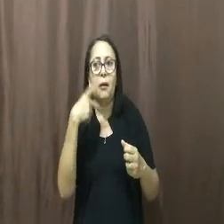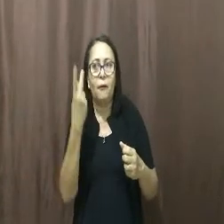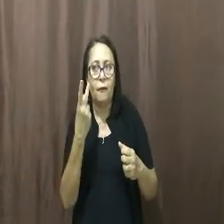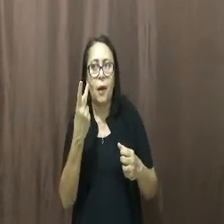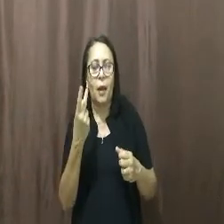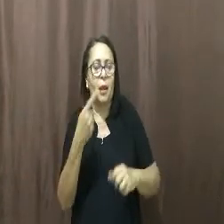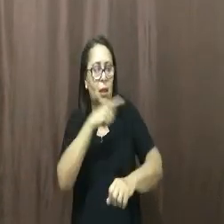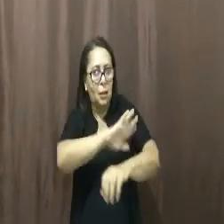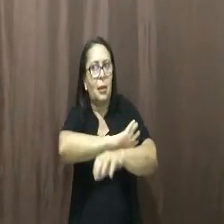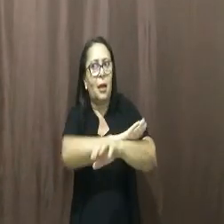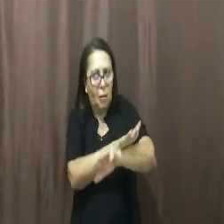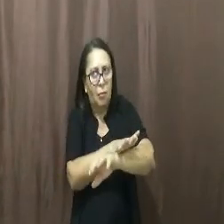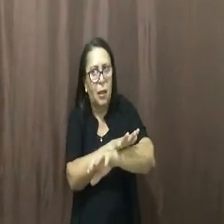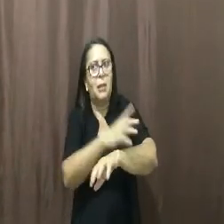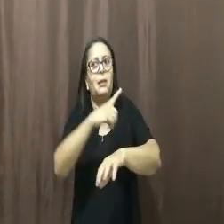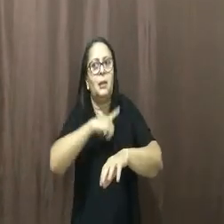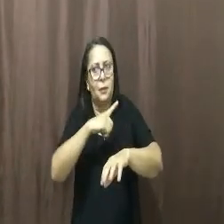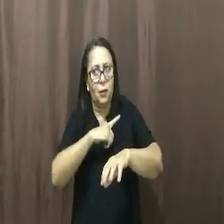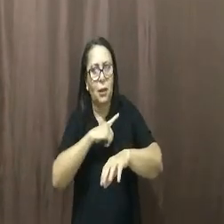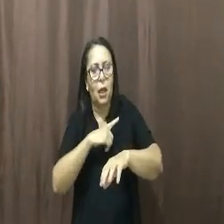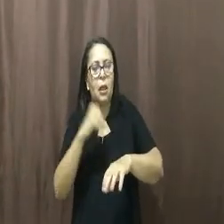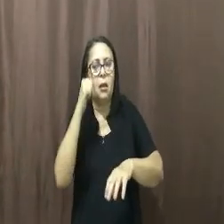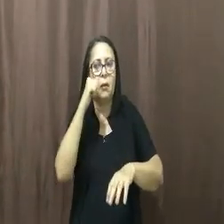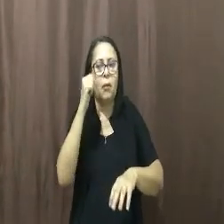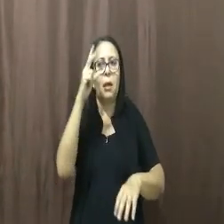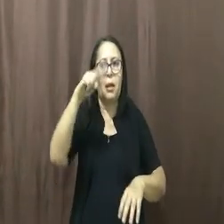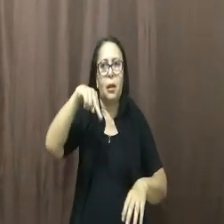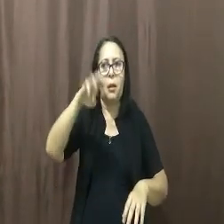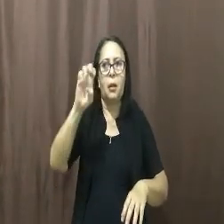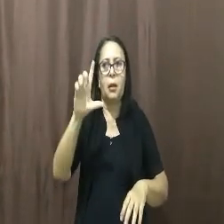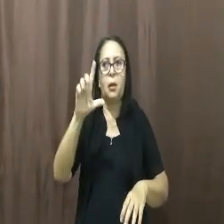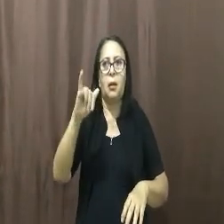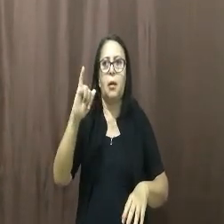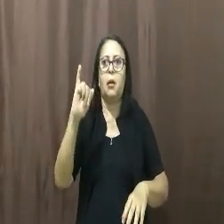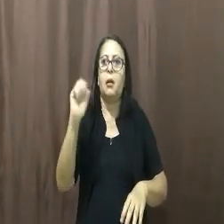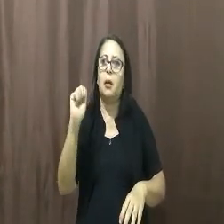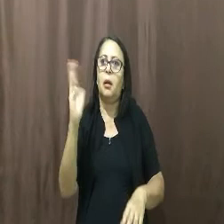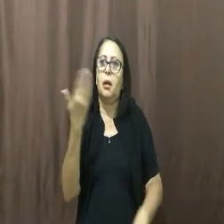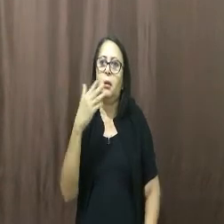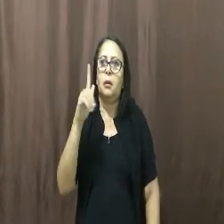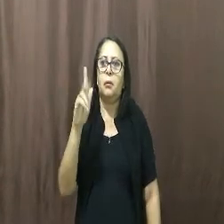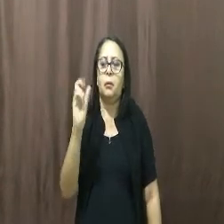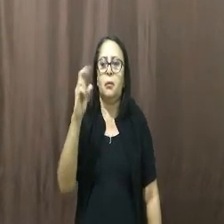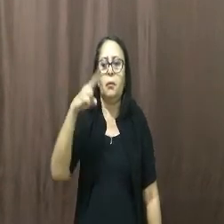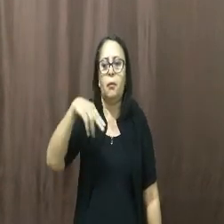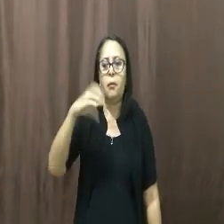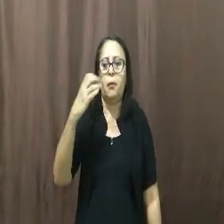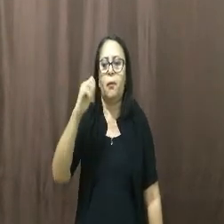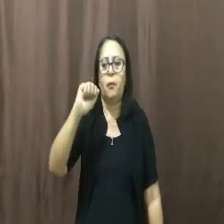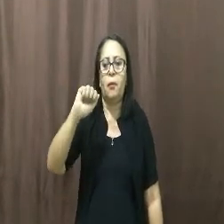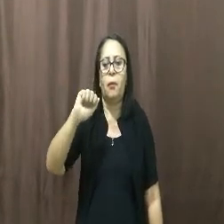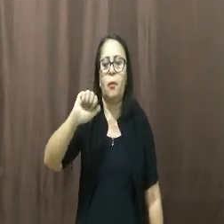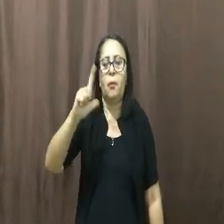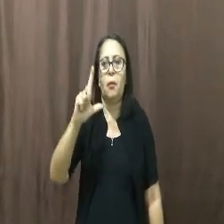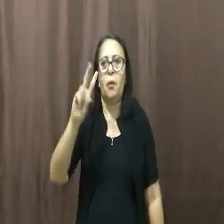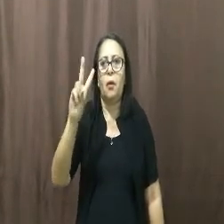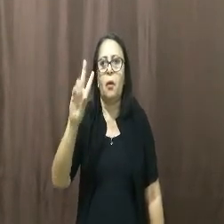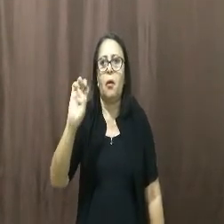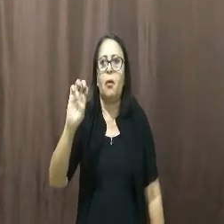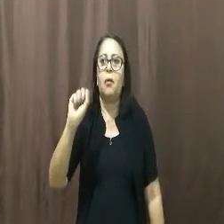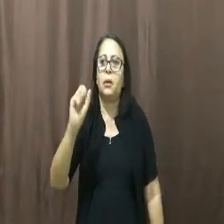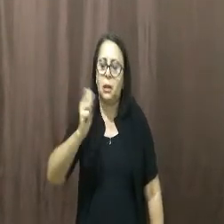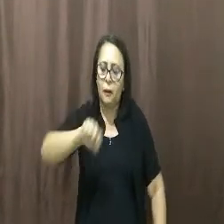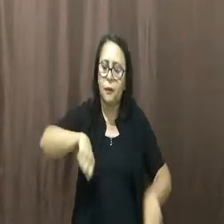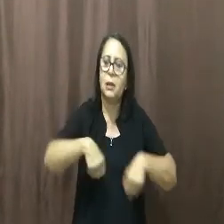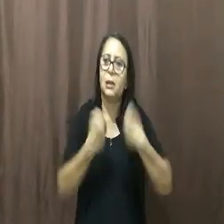a afirmação, reconhecimento do racismo, que a Lélia Gonzalez tentou fazer isso, ministros militares